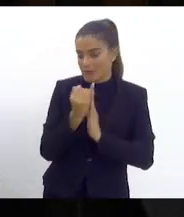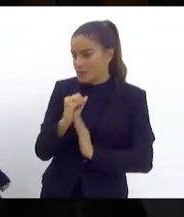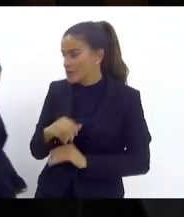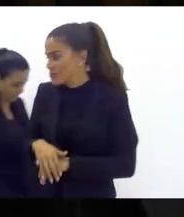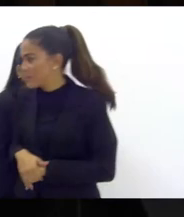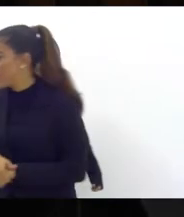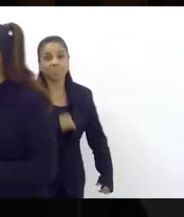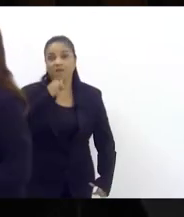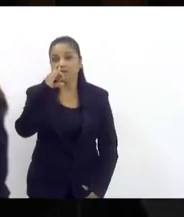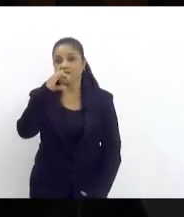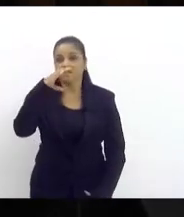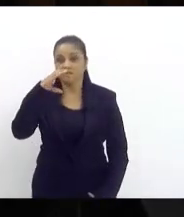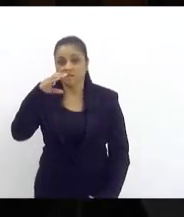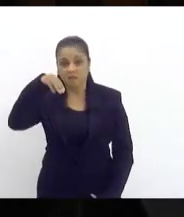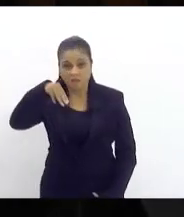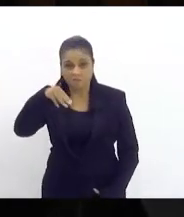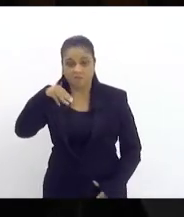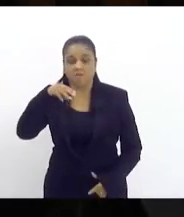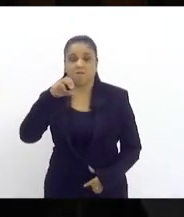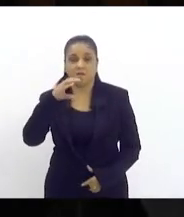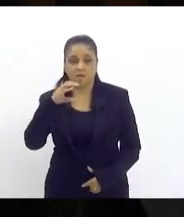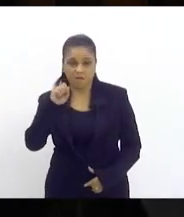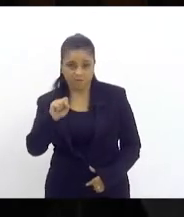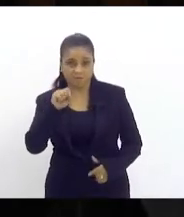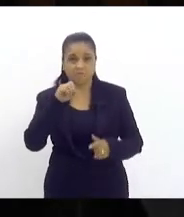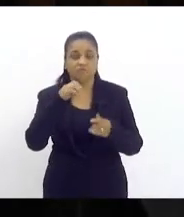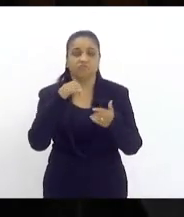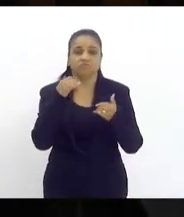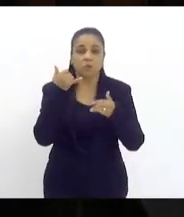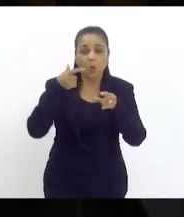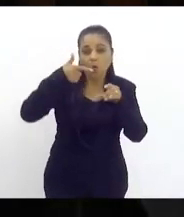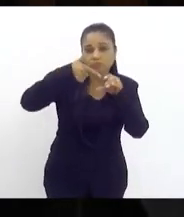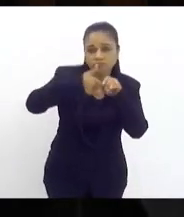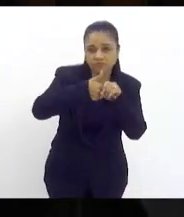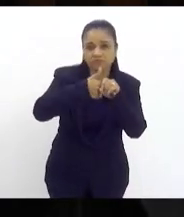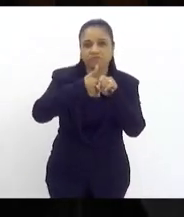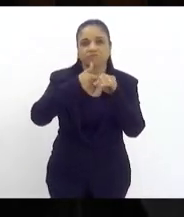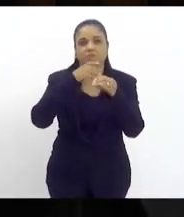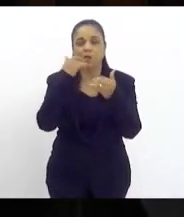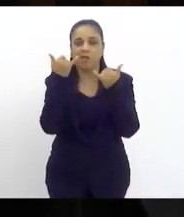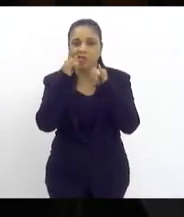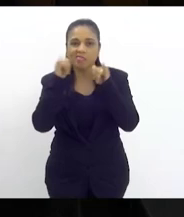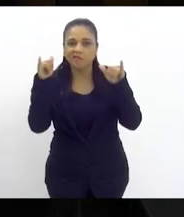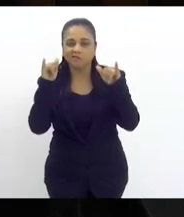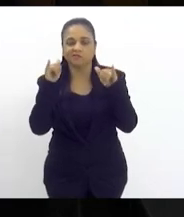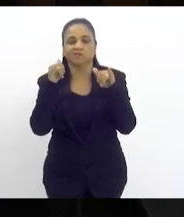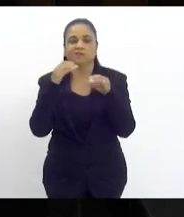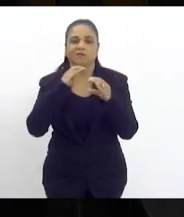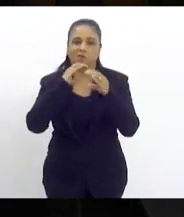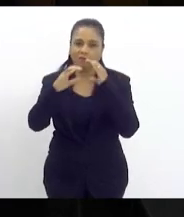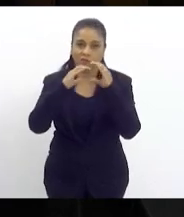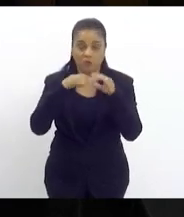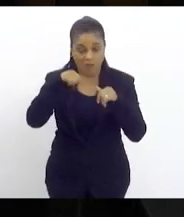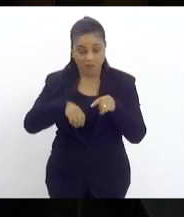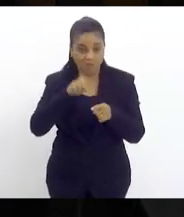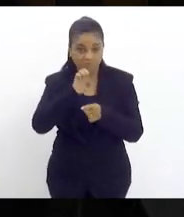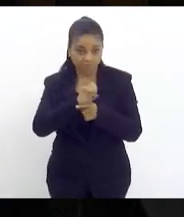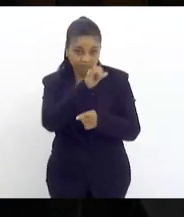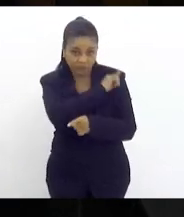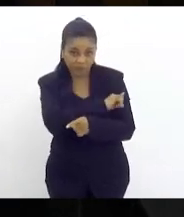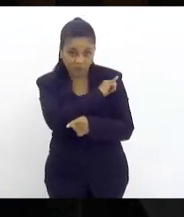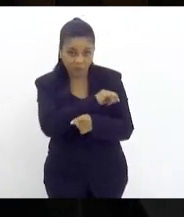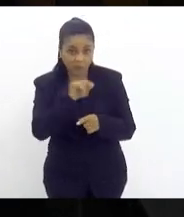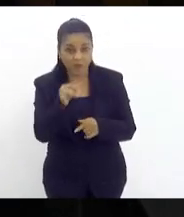de combustíveis, energia e telecomunicações. No Rio, por exemplo, a previsão